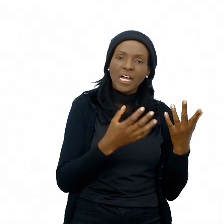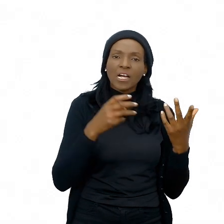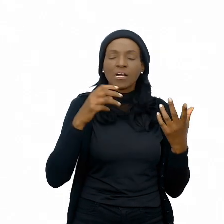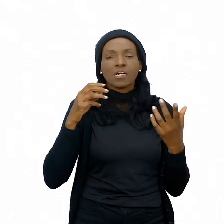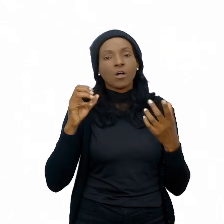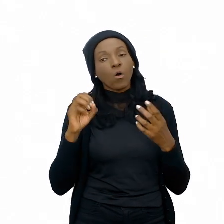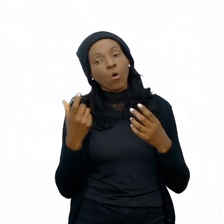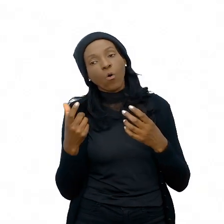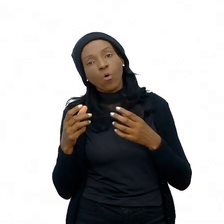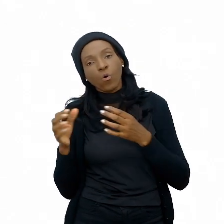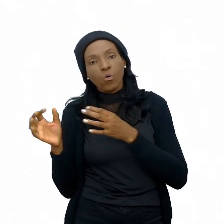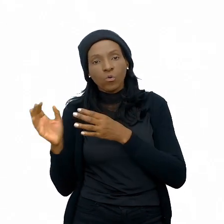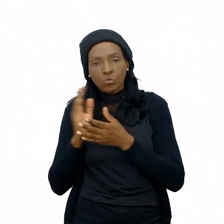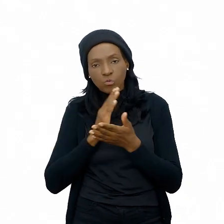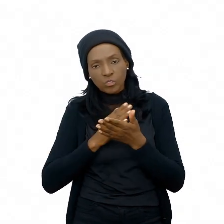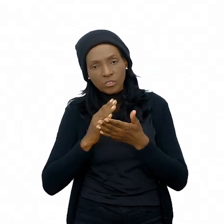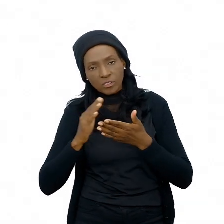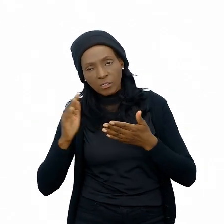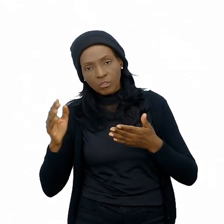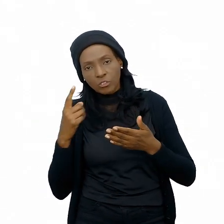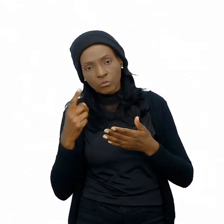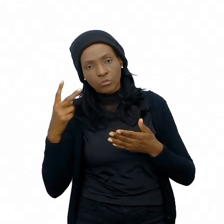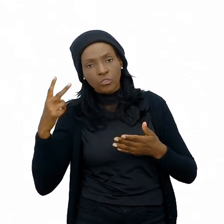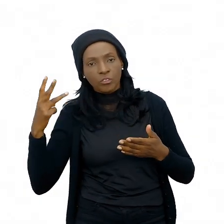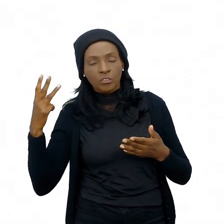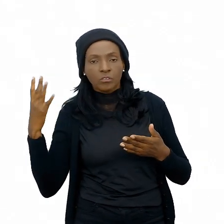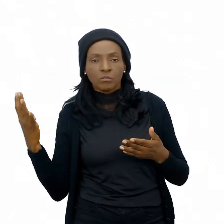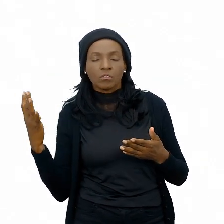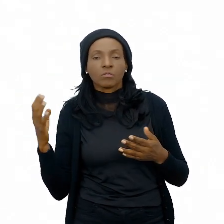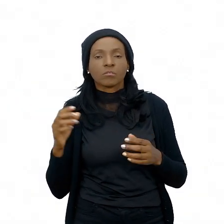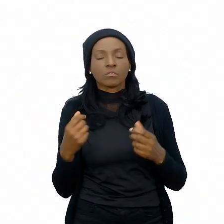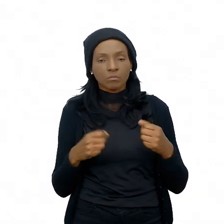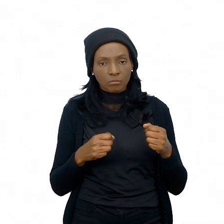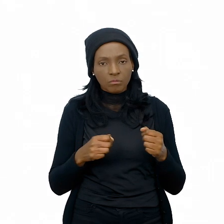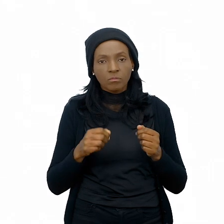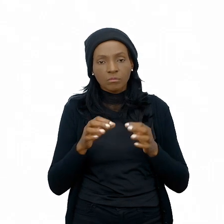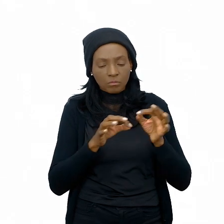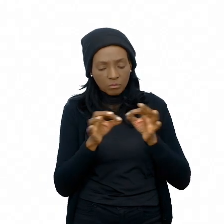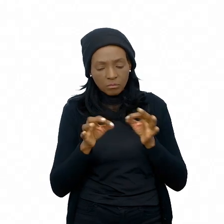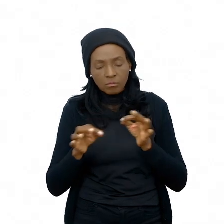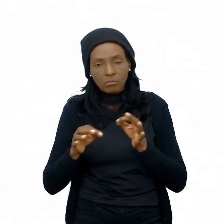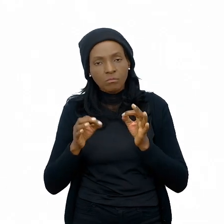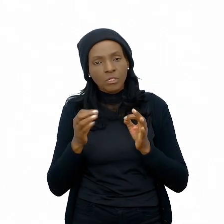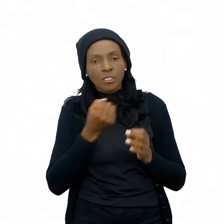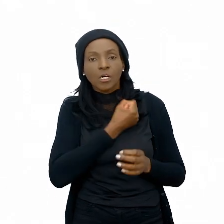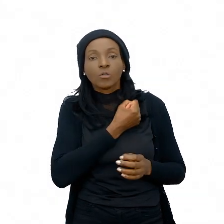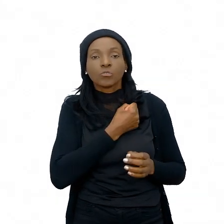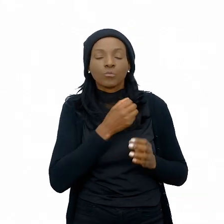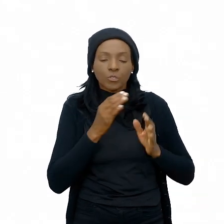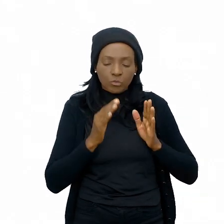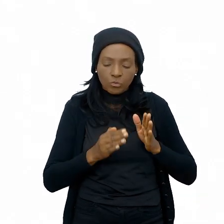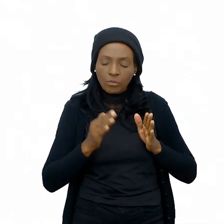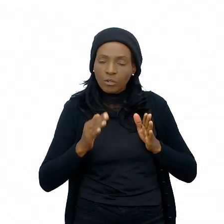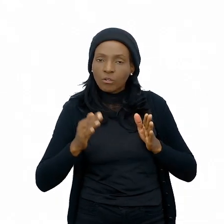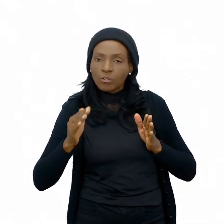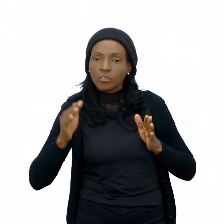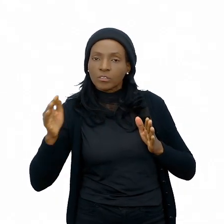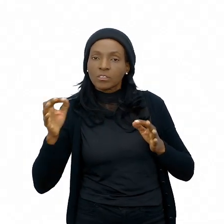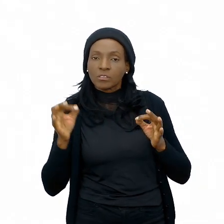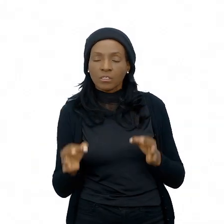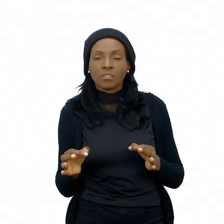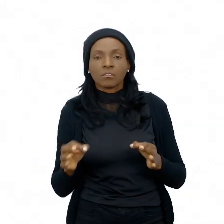significa que é nesta ordem que a gente elabora os números. Significa que